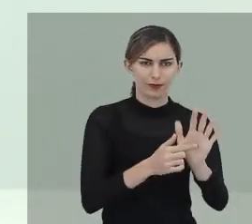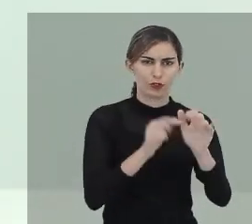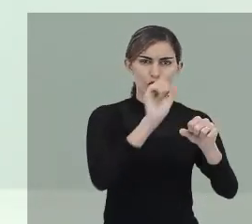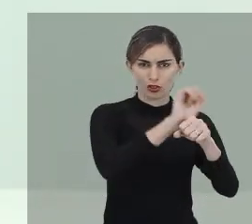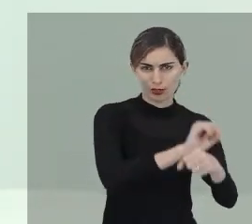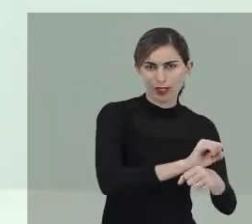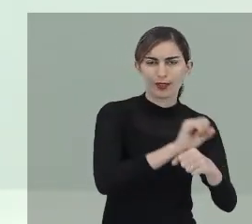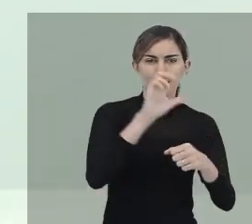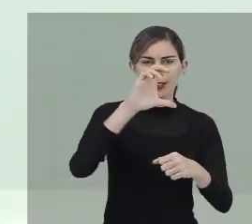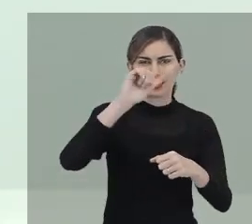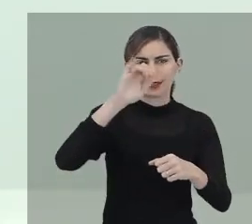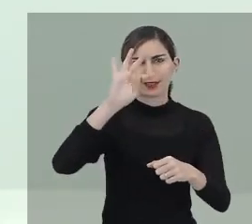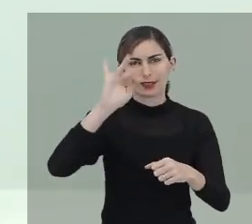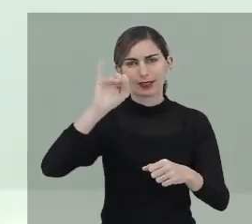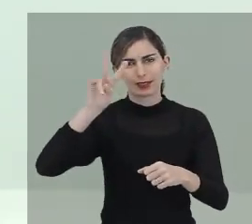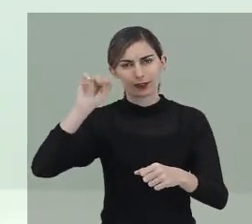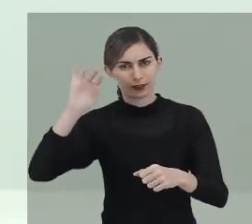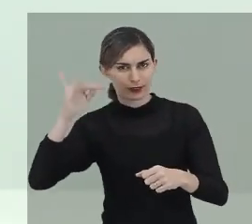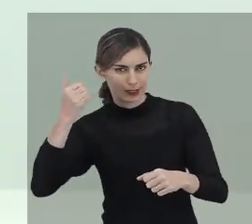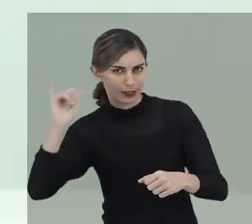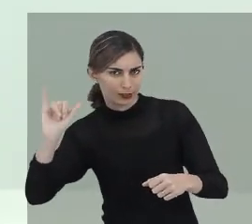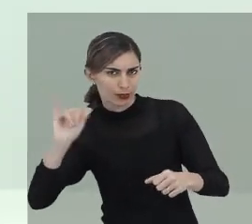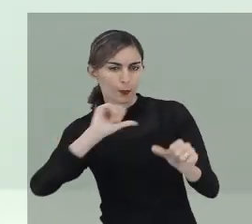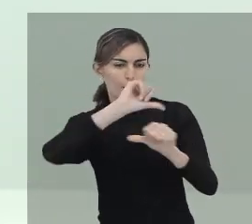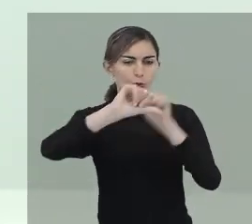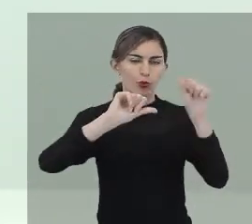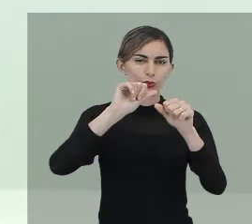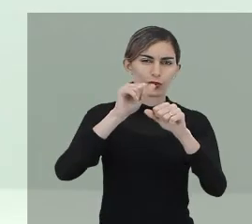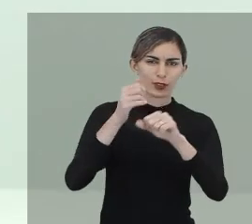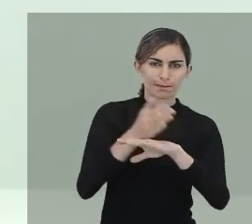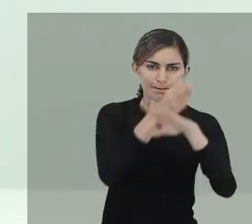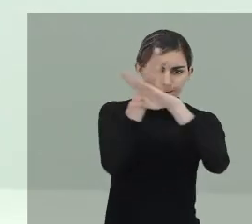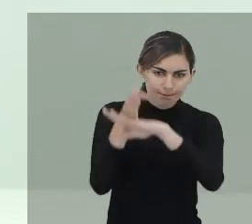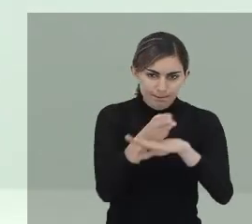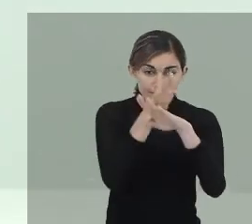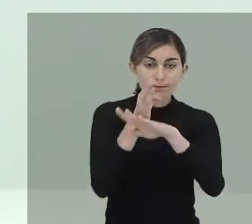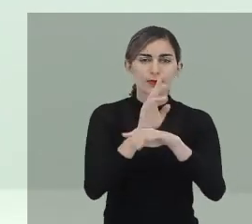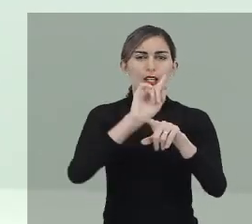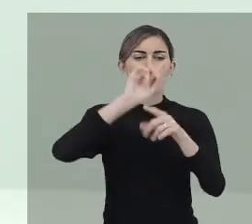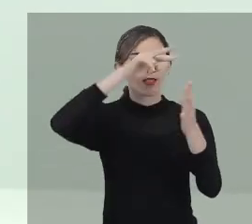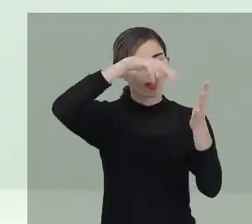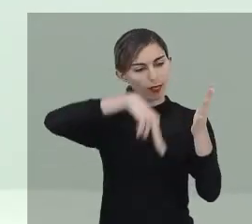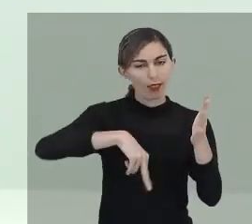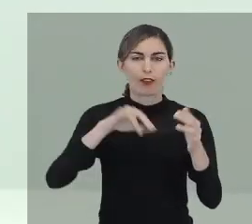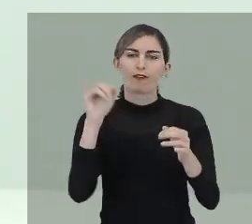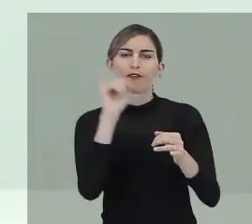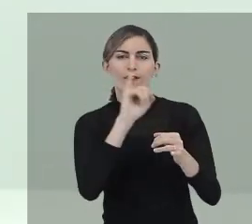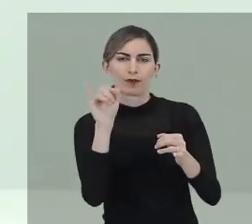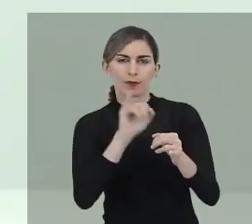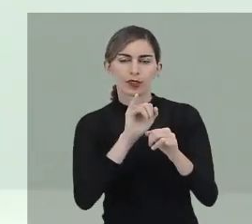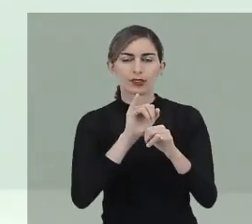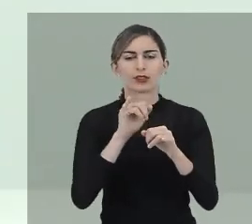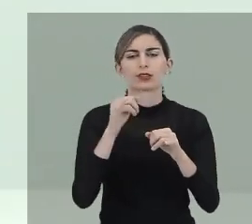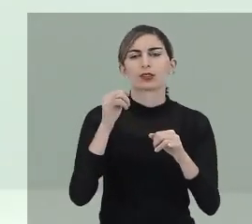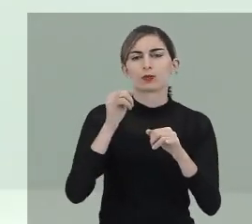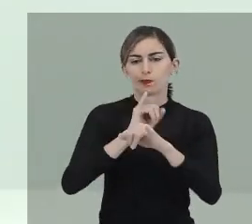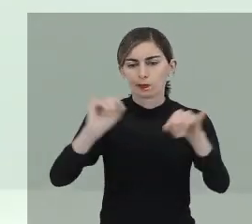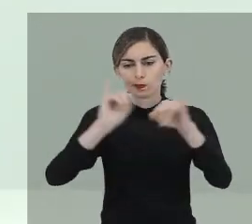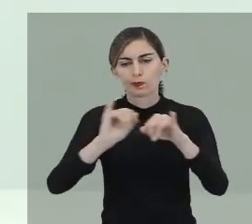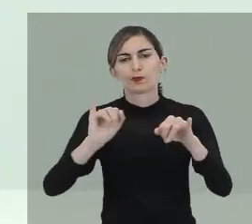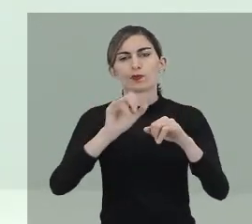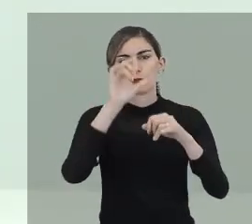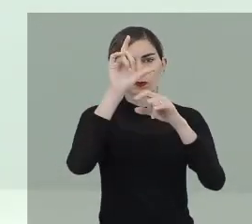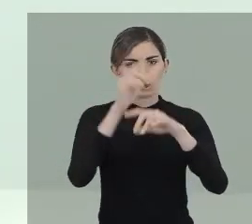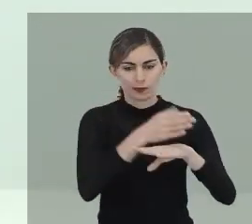for Result, que ele vai mudar para a câmera e quando ele lê a informação da câmera, do QR Code, ele